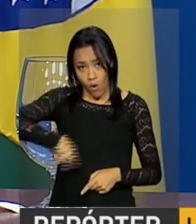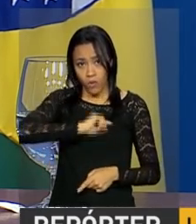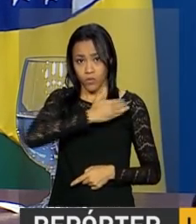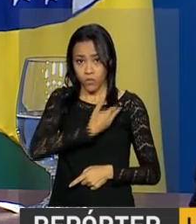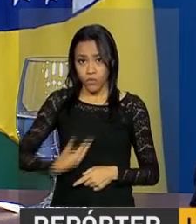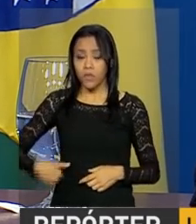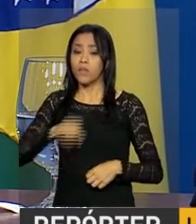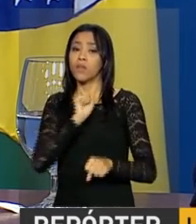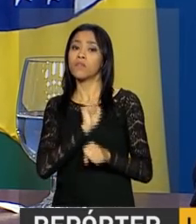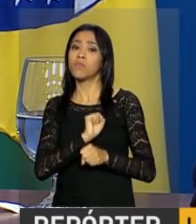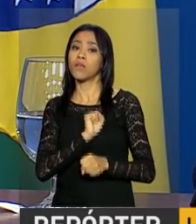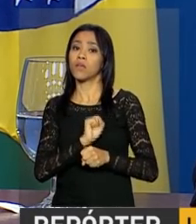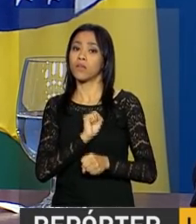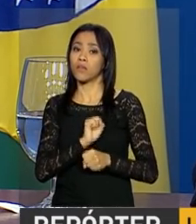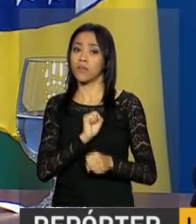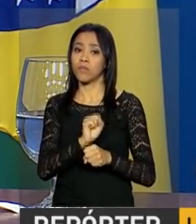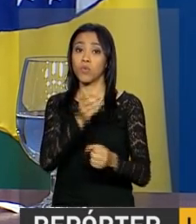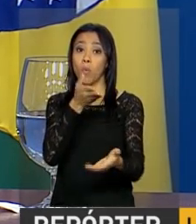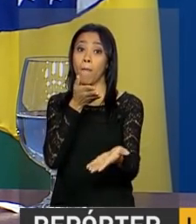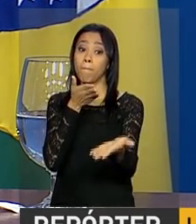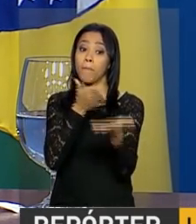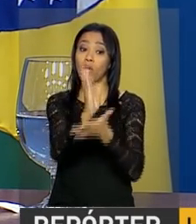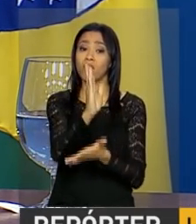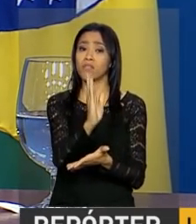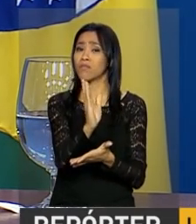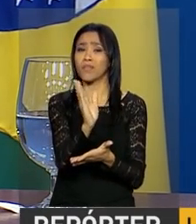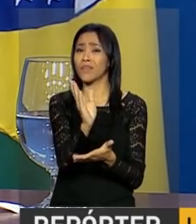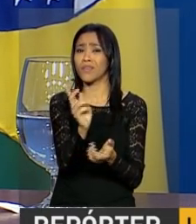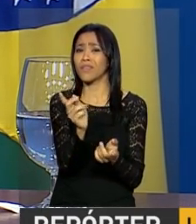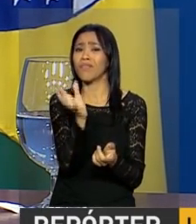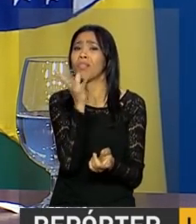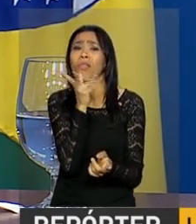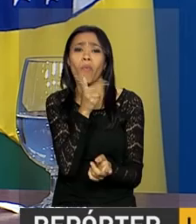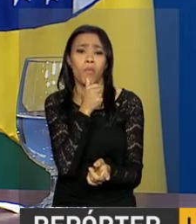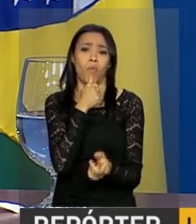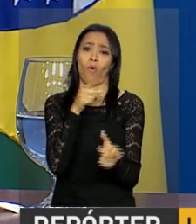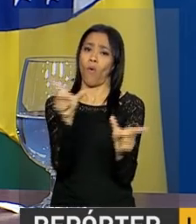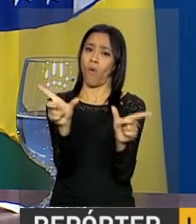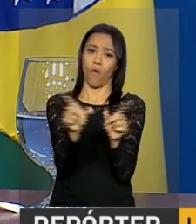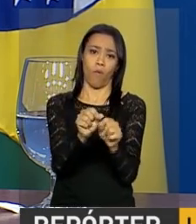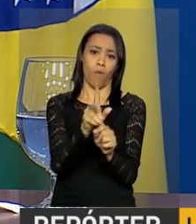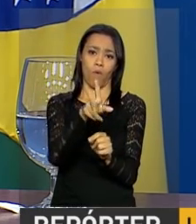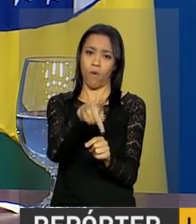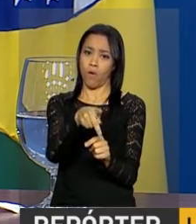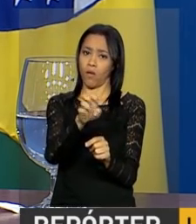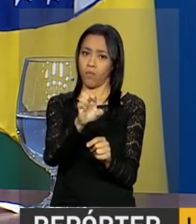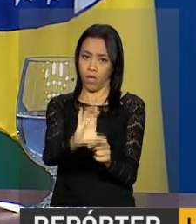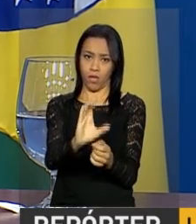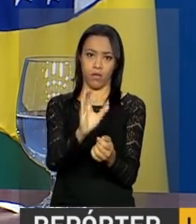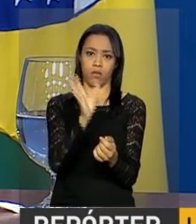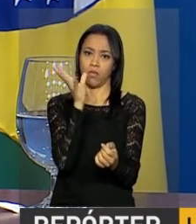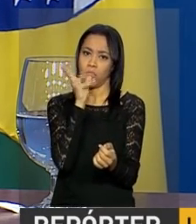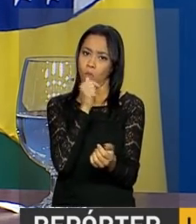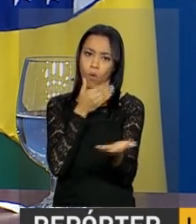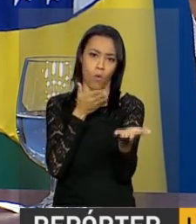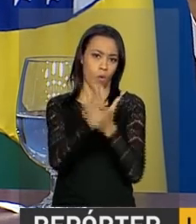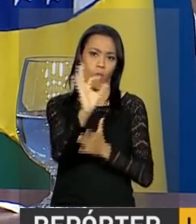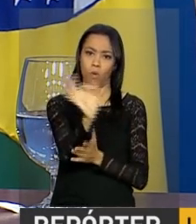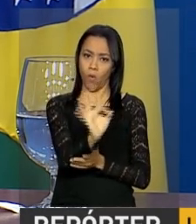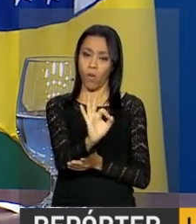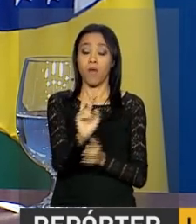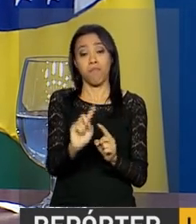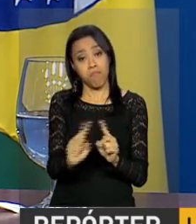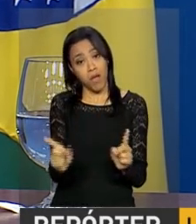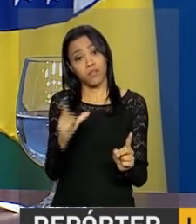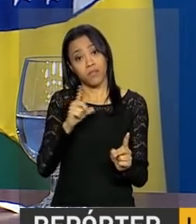uma aprovação que não muito demorada da PEC, né? Eh, mas eh sempre